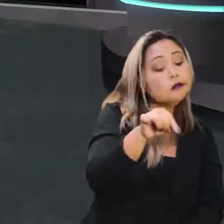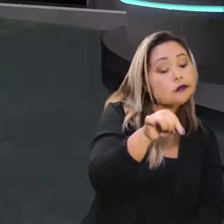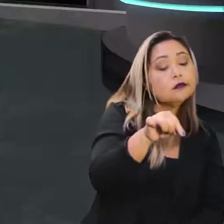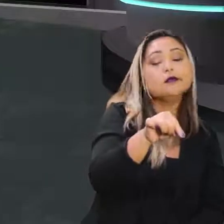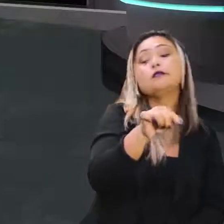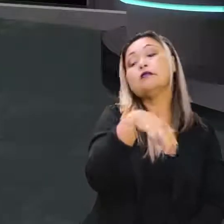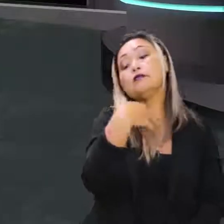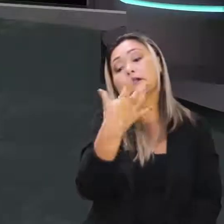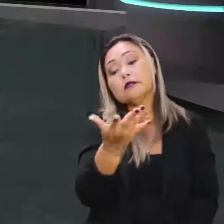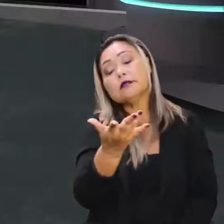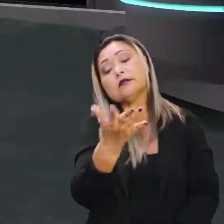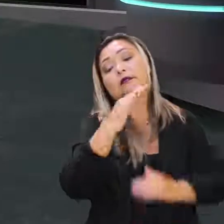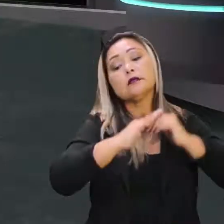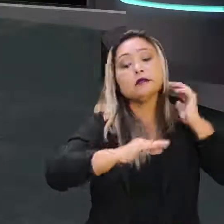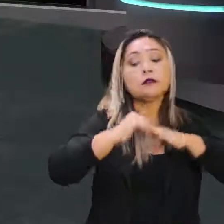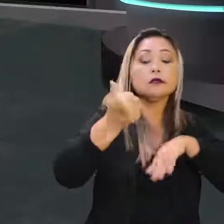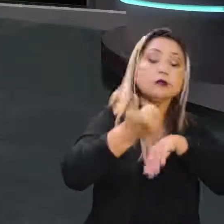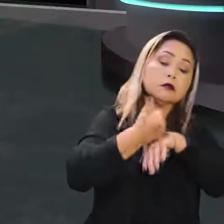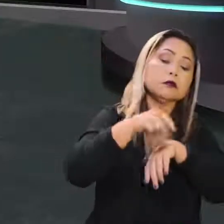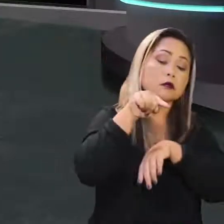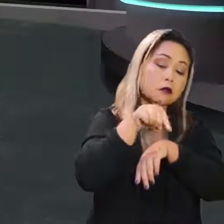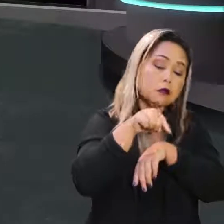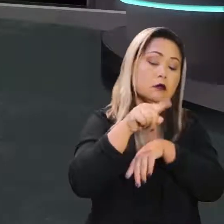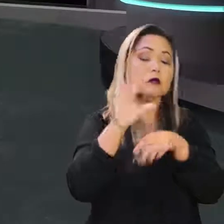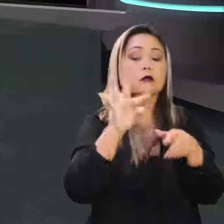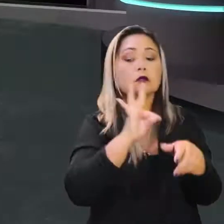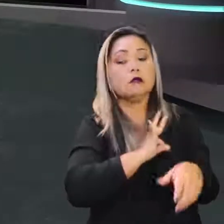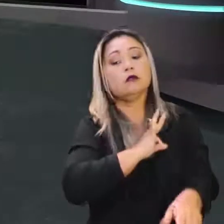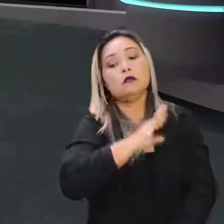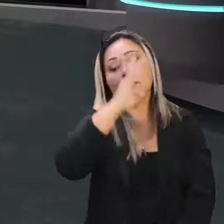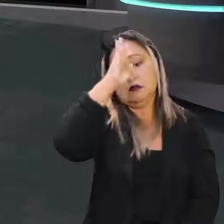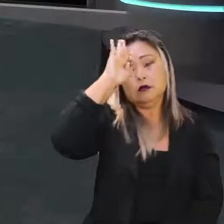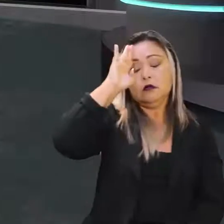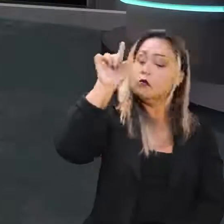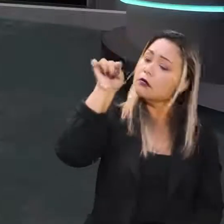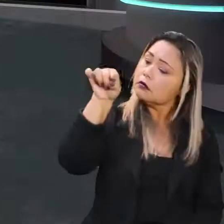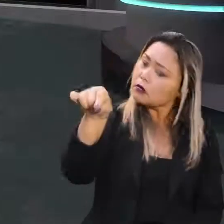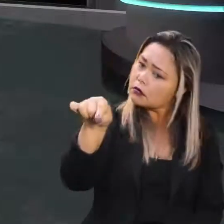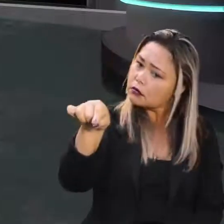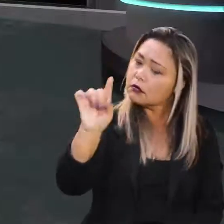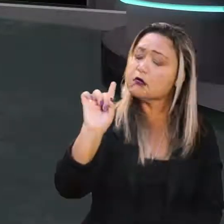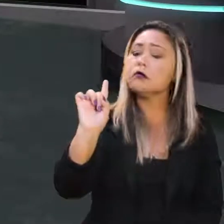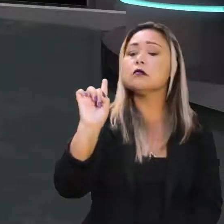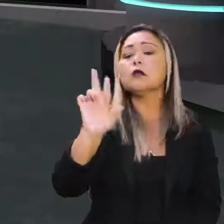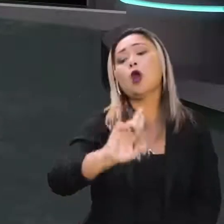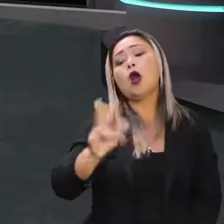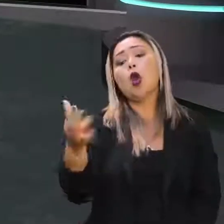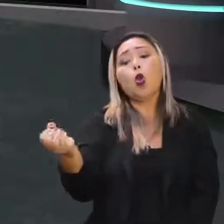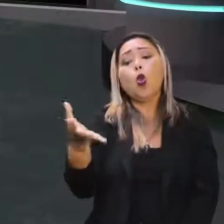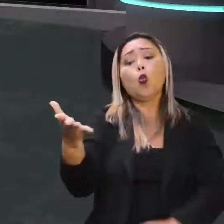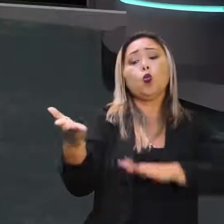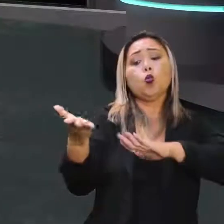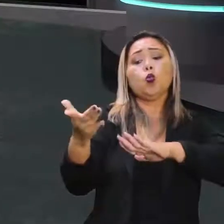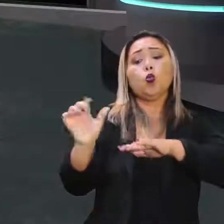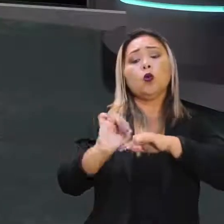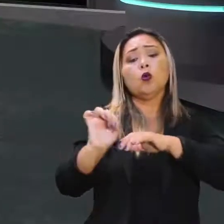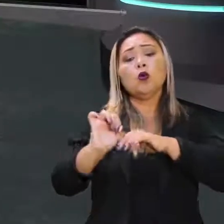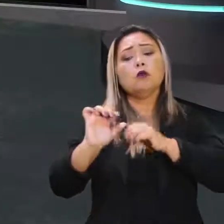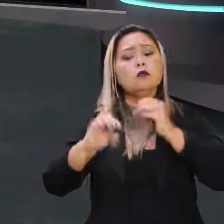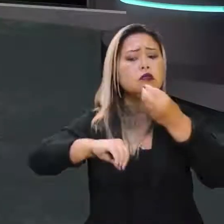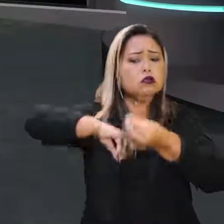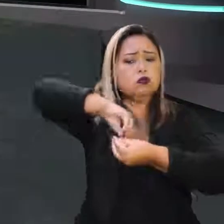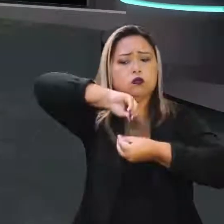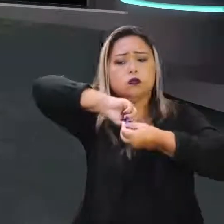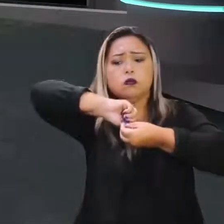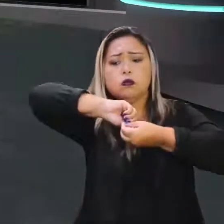arte que o artista buscou seguir ali as técnicas acadêmicas, né? Esse artista que já é contemporâneo, porque ele